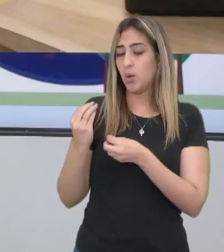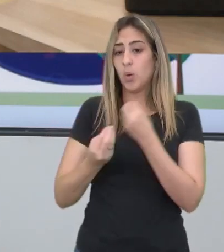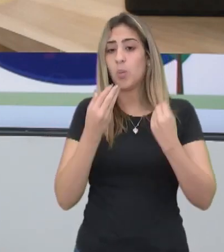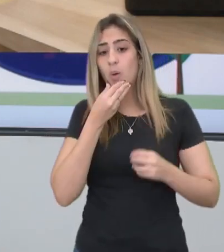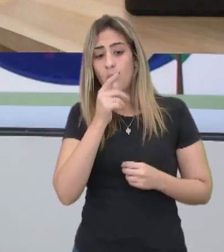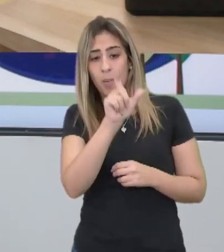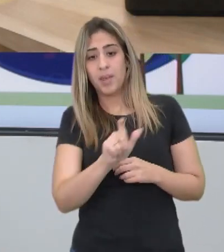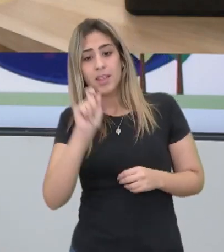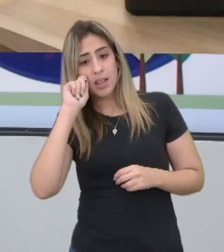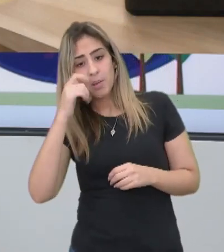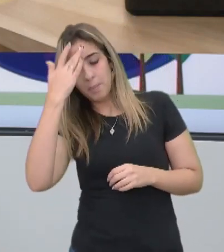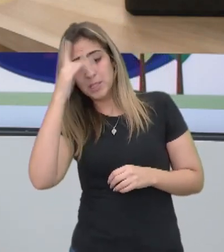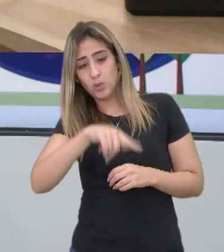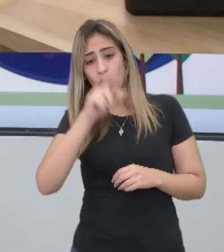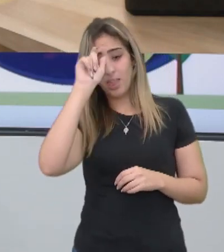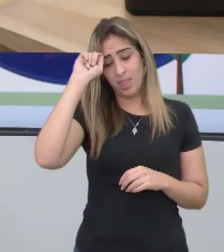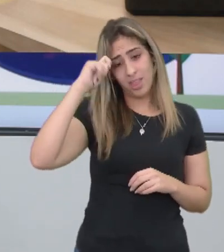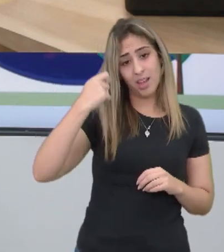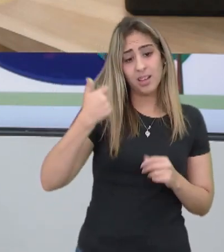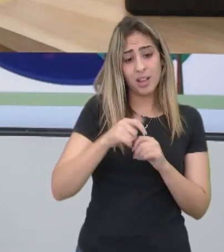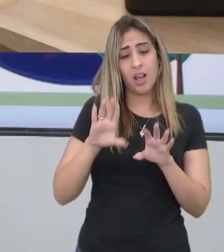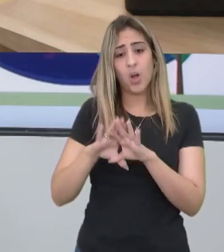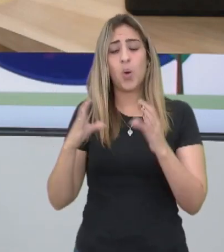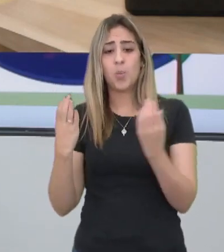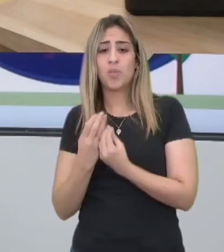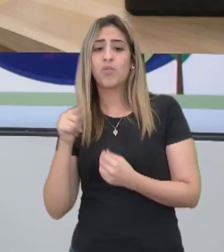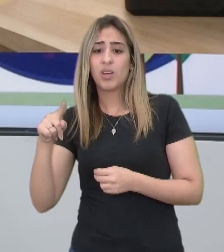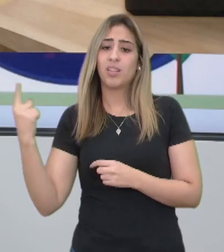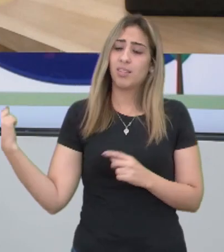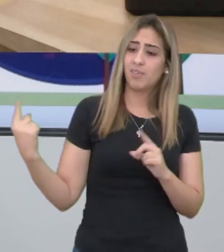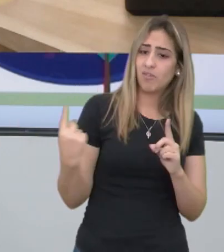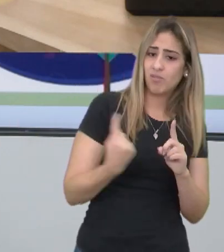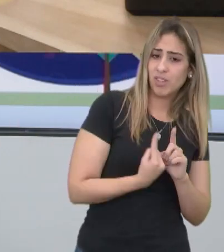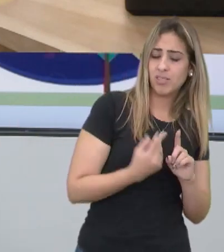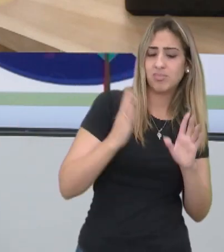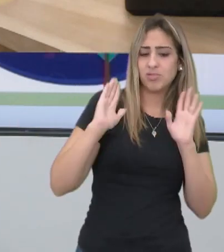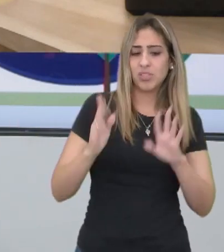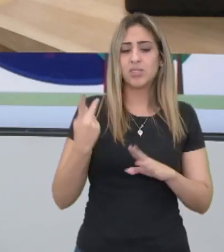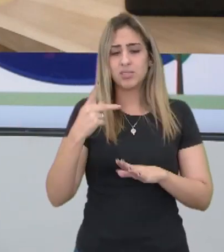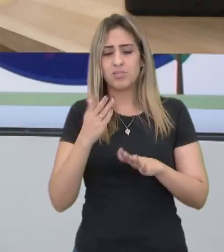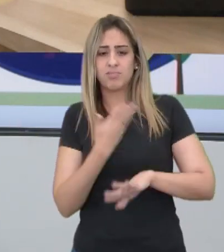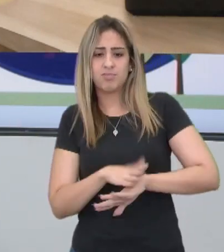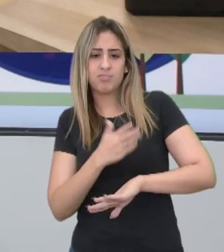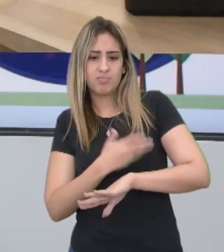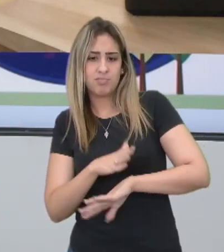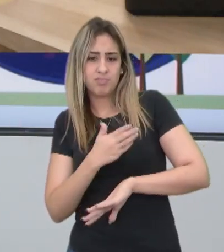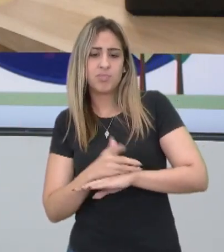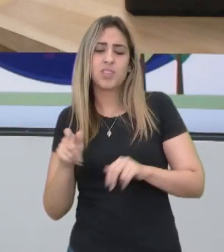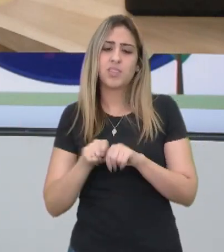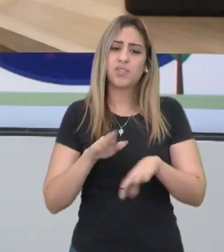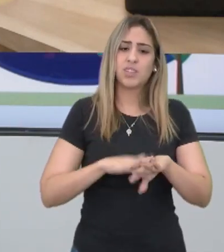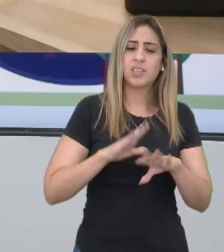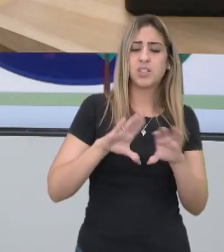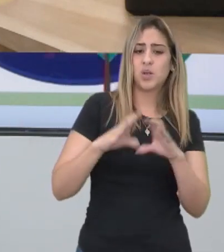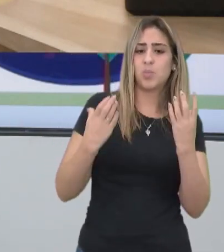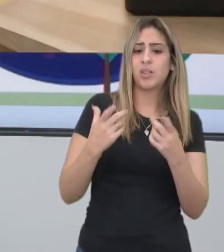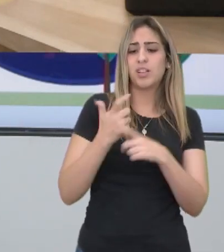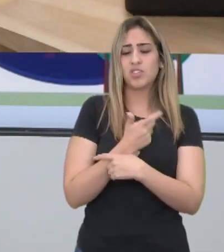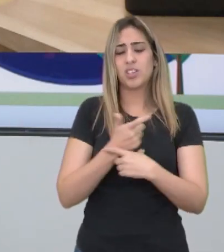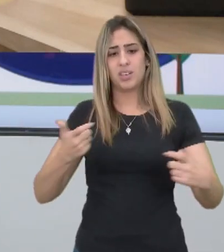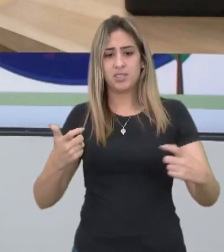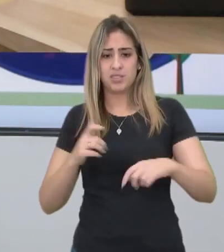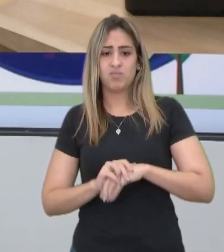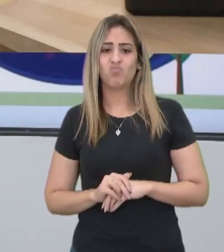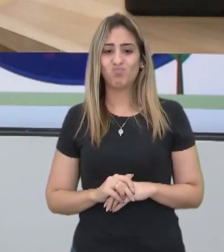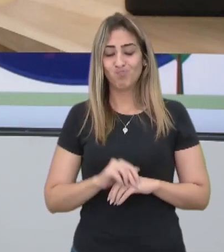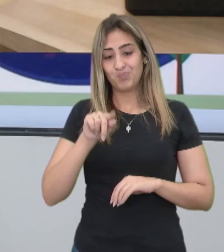homem negro, uma pessoa negra que está na comunidade, ele vende ali os seus produtos e faz a comunidade crescer.